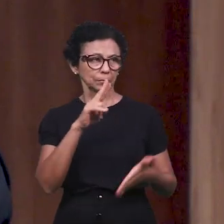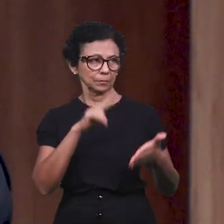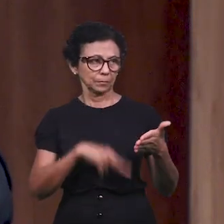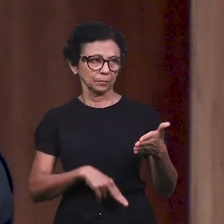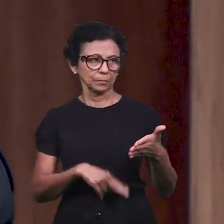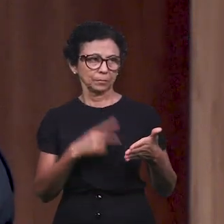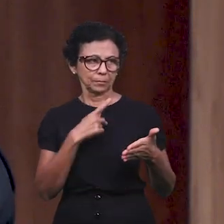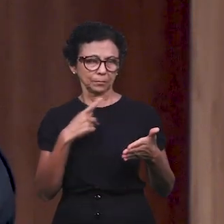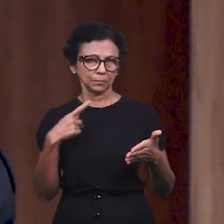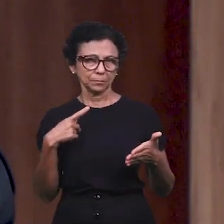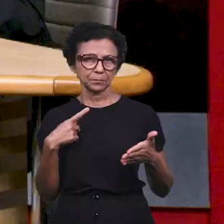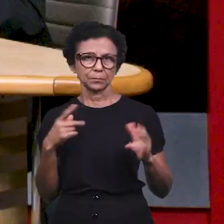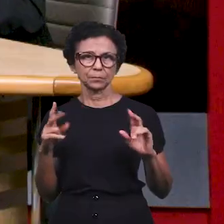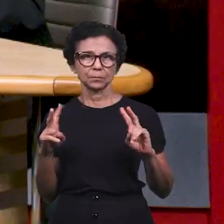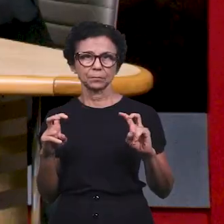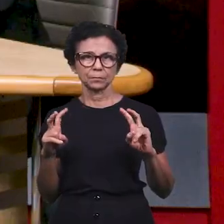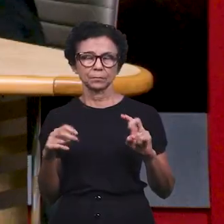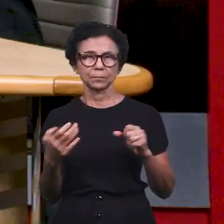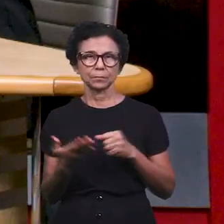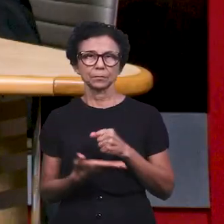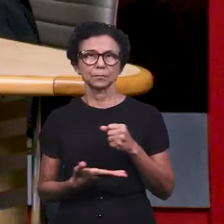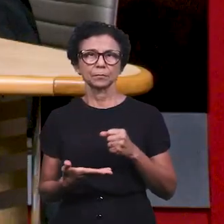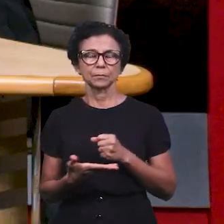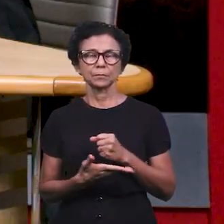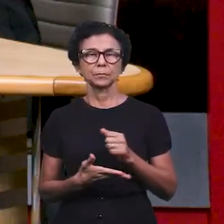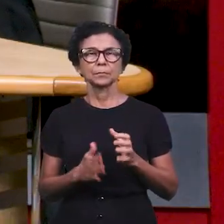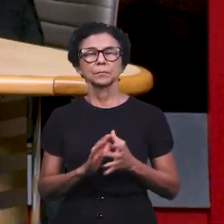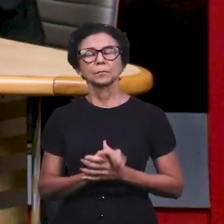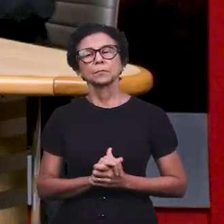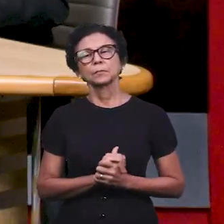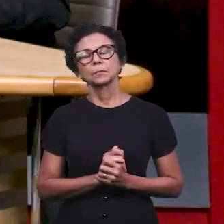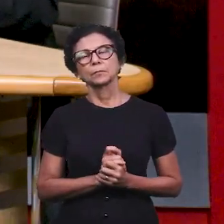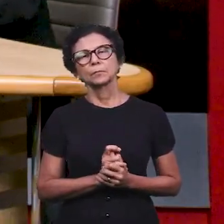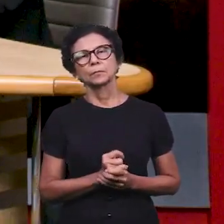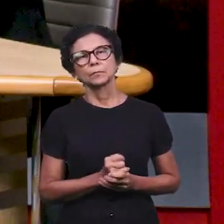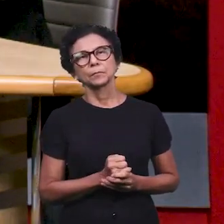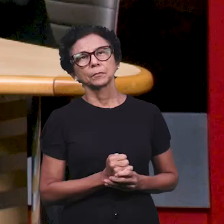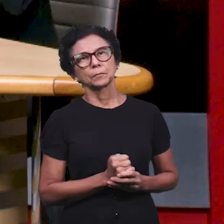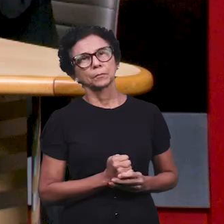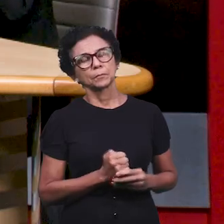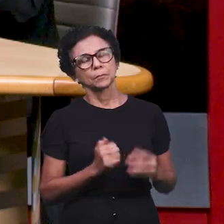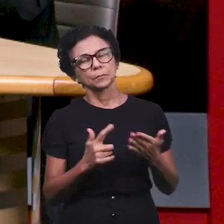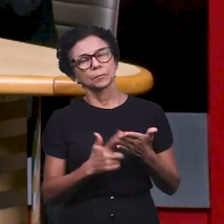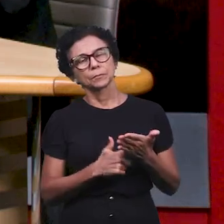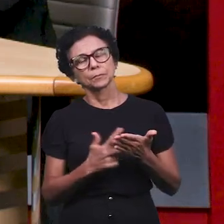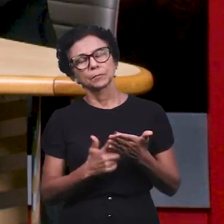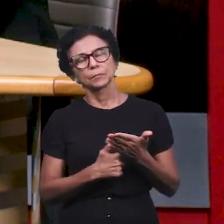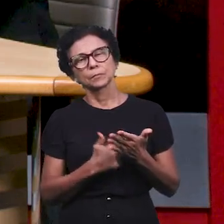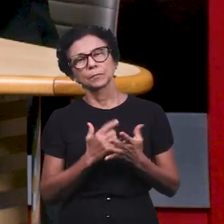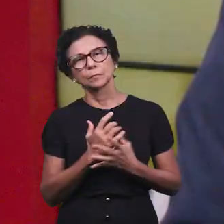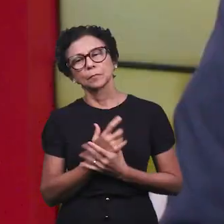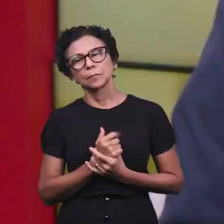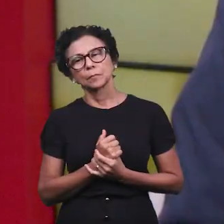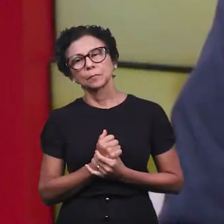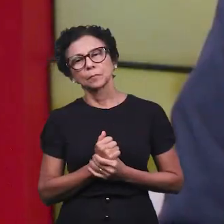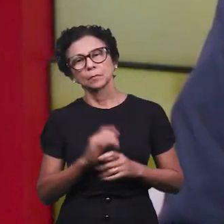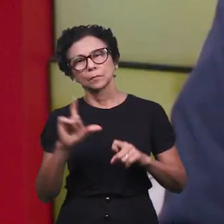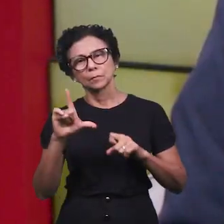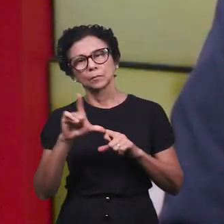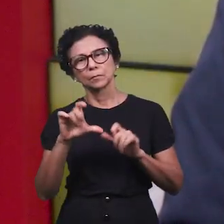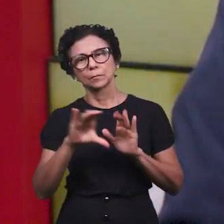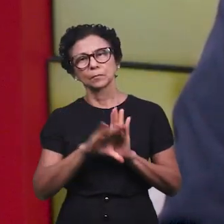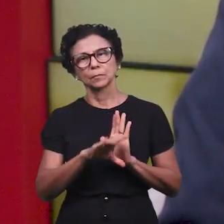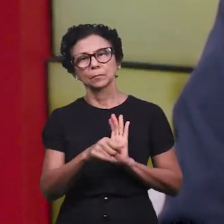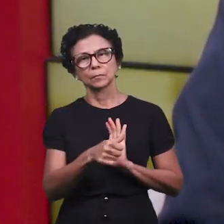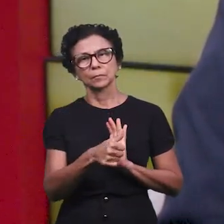tema nosso hoje. O versículo que nós vamos ler está localizado no capítulo 11 do Evangelho de